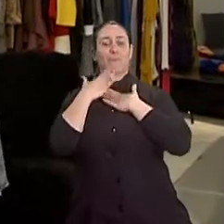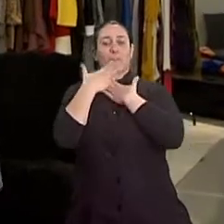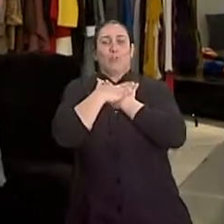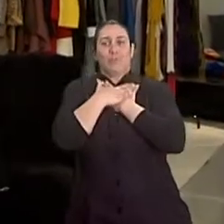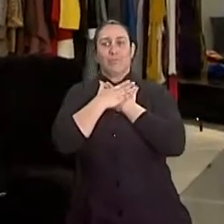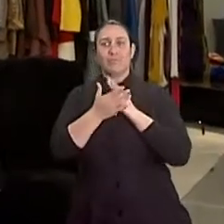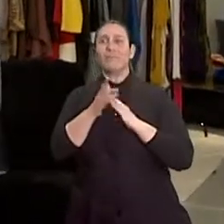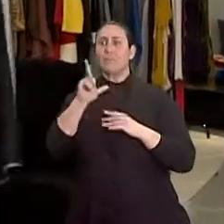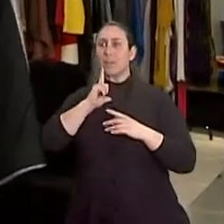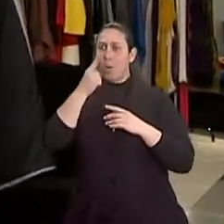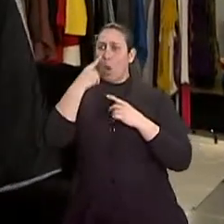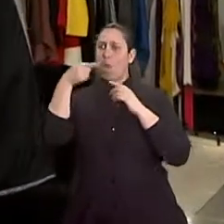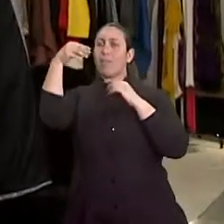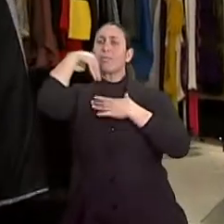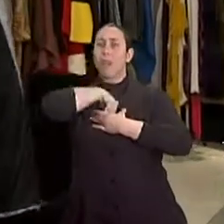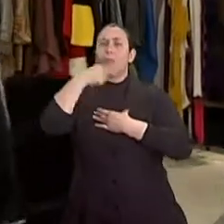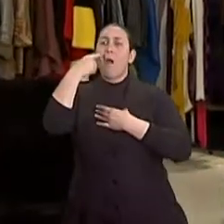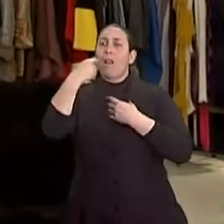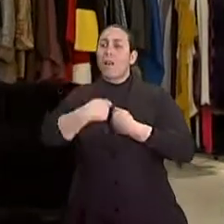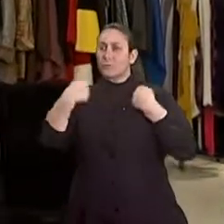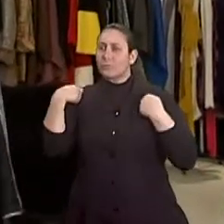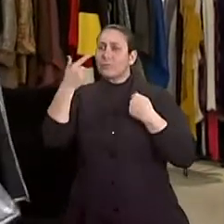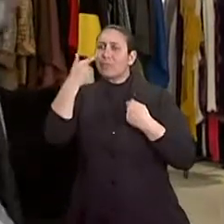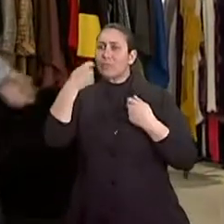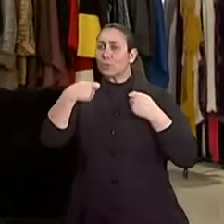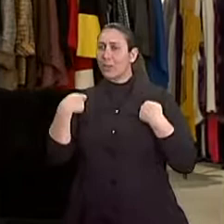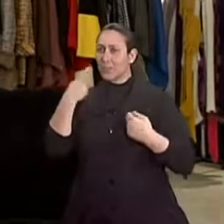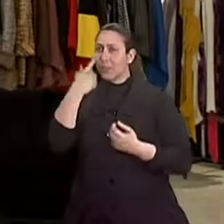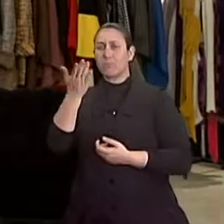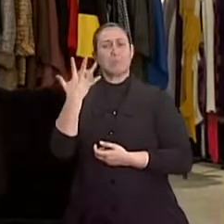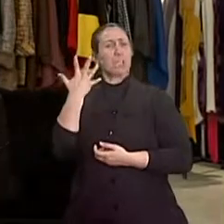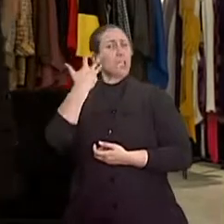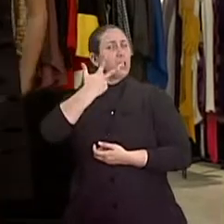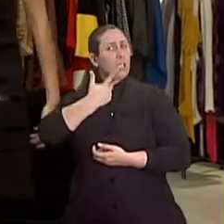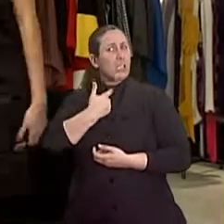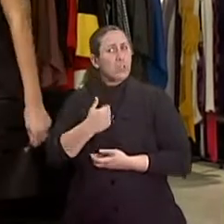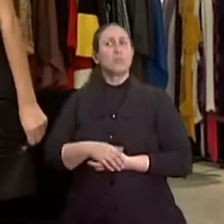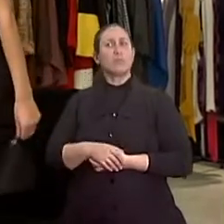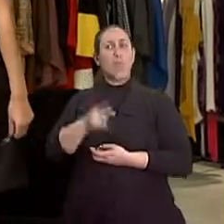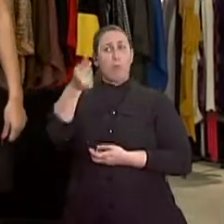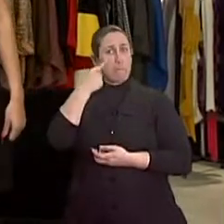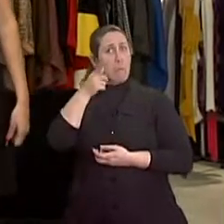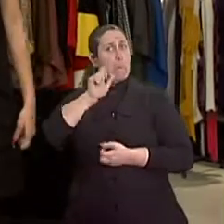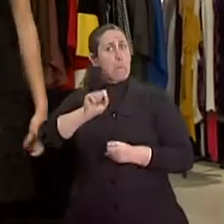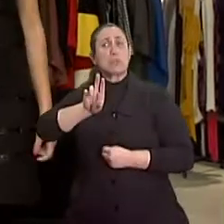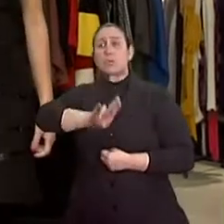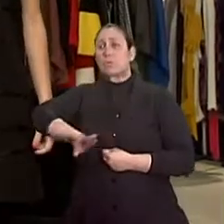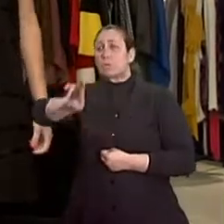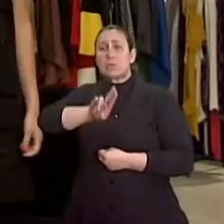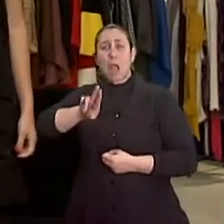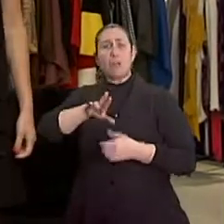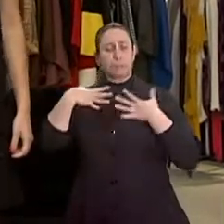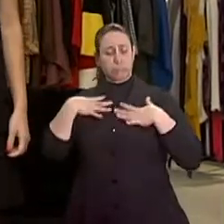tem aí embaixo? É um vestidinho básico. Olha ali, que lindo! Então, é um vestido manga, mas por baixo ela pode usar com uma malha,